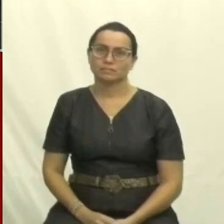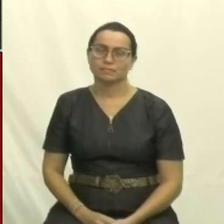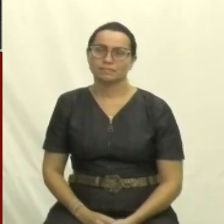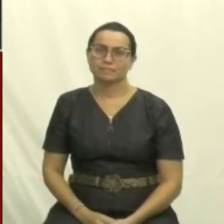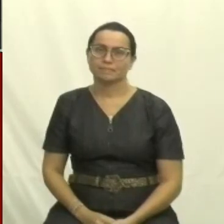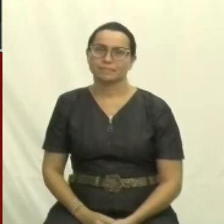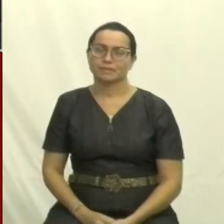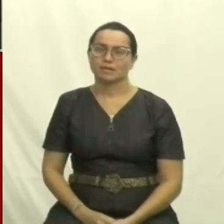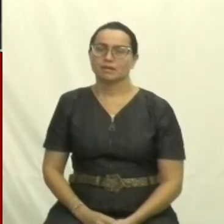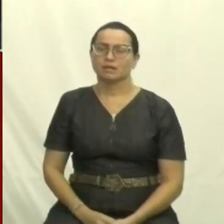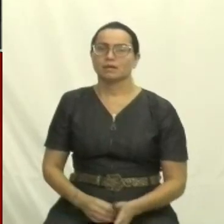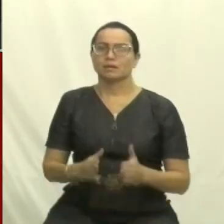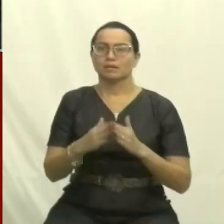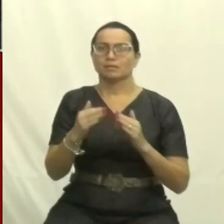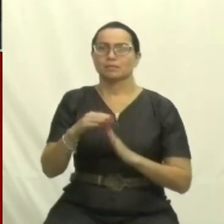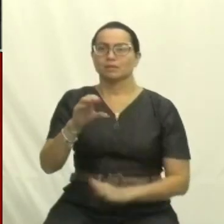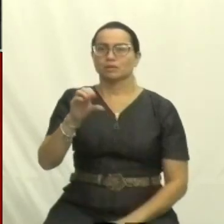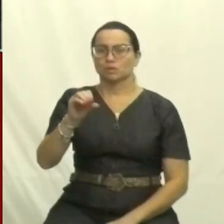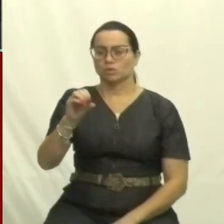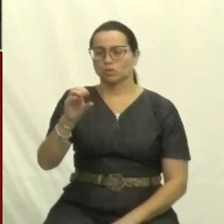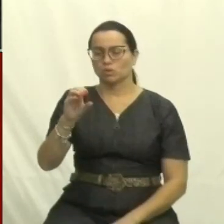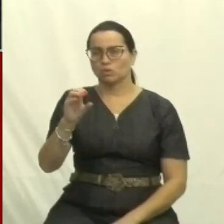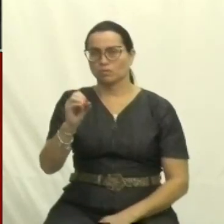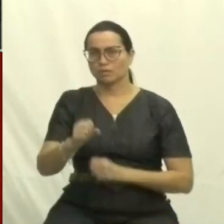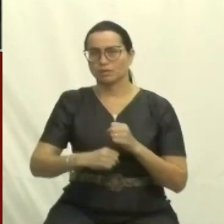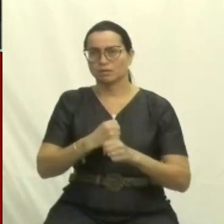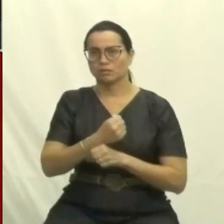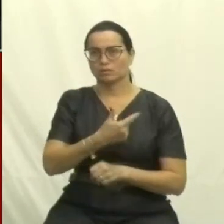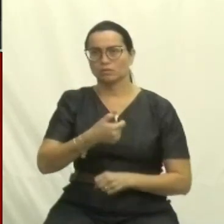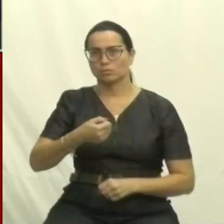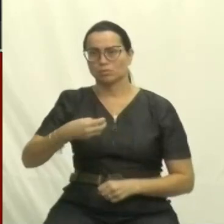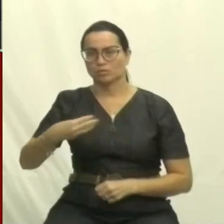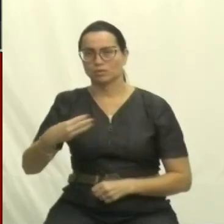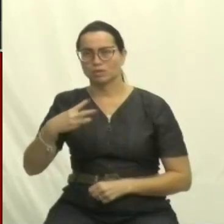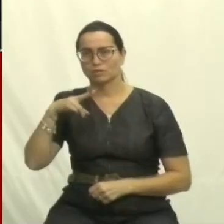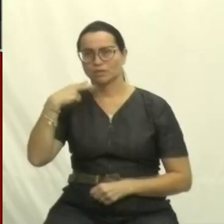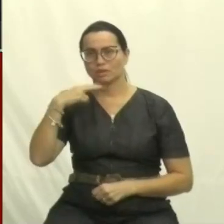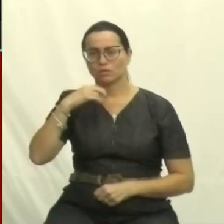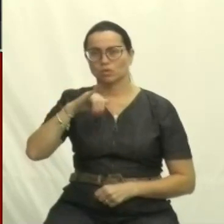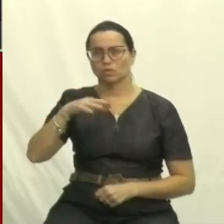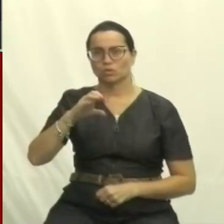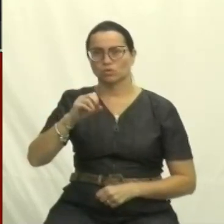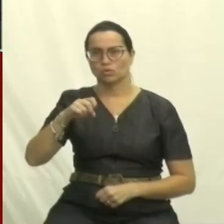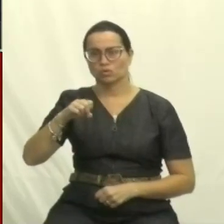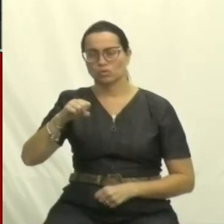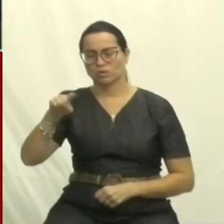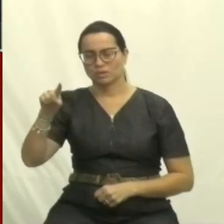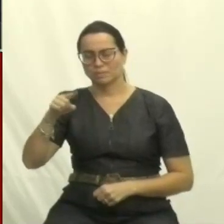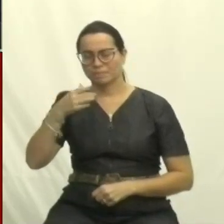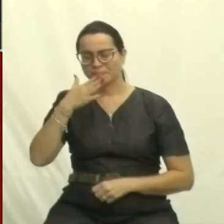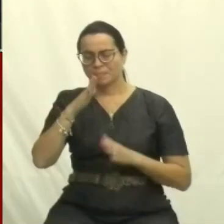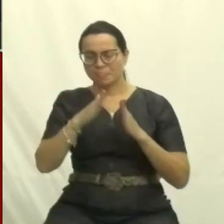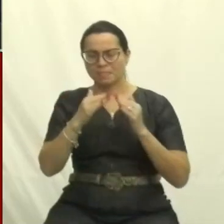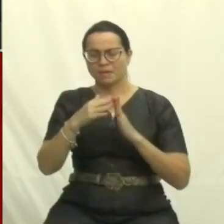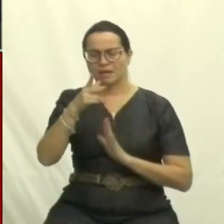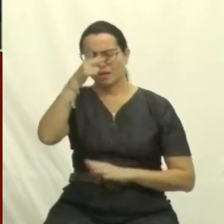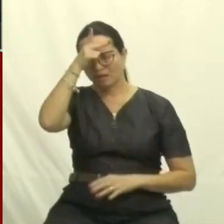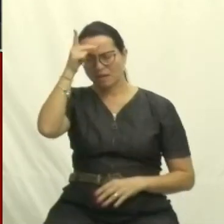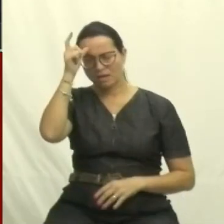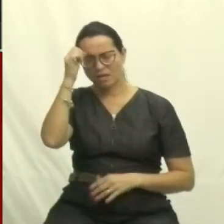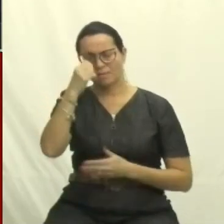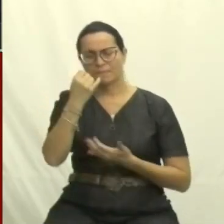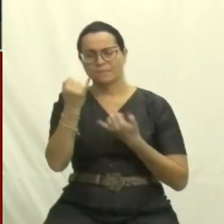Requerimento 90/2023. Autor José Paulo Ferrares. Envio de expediente ao chefe do Poder